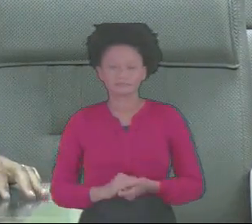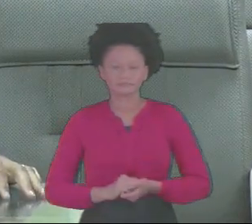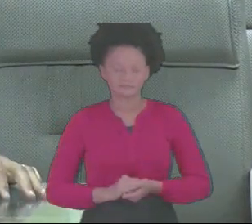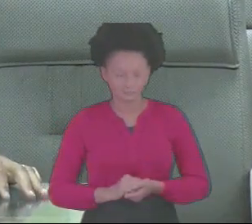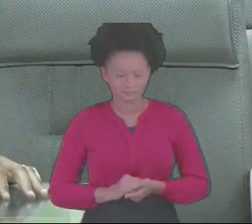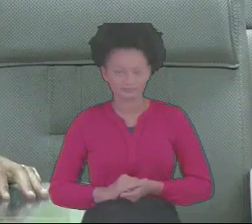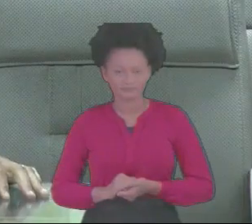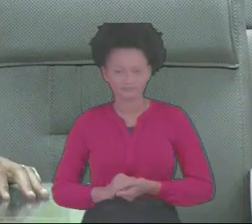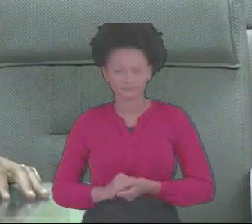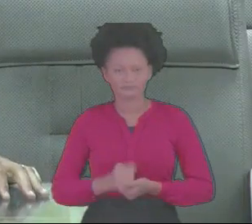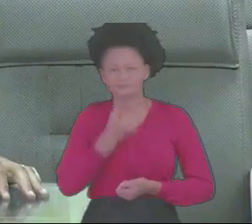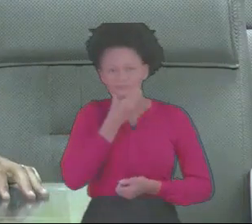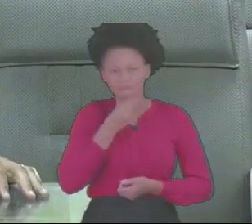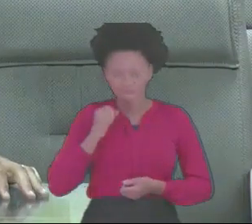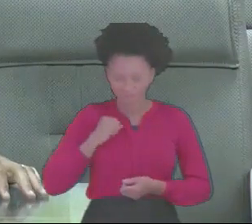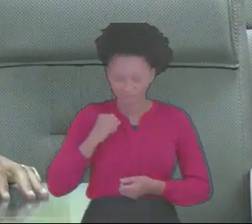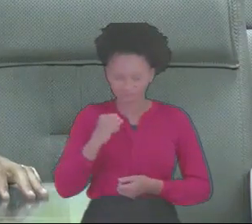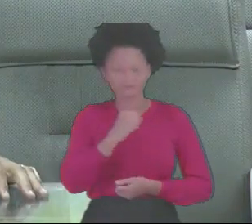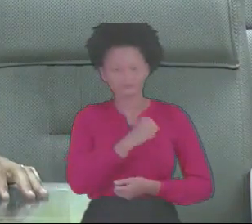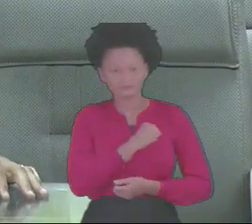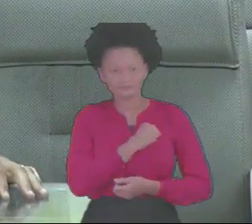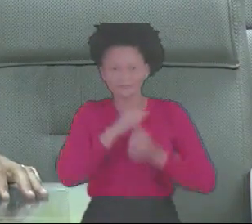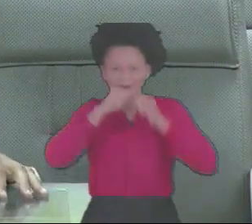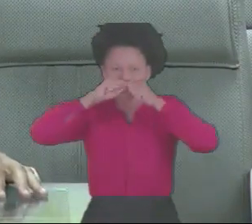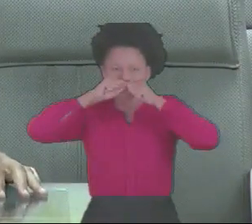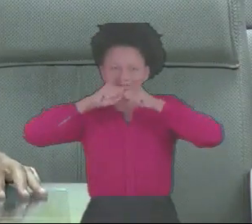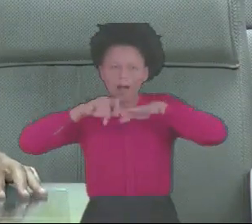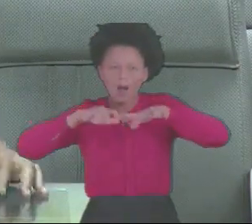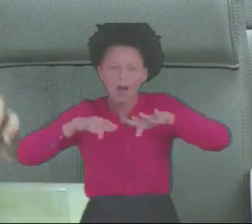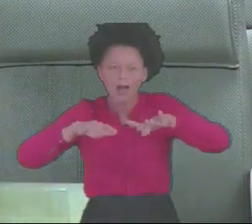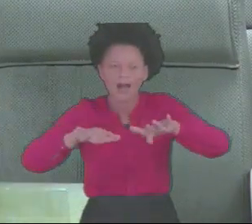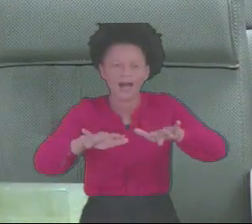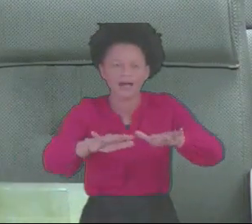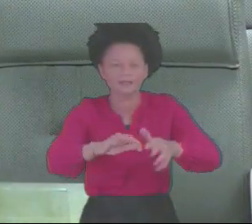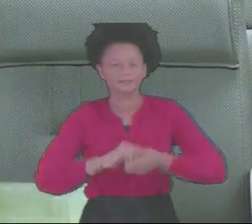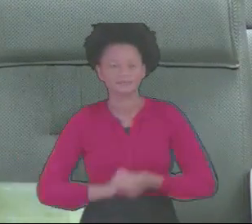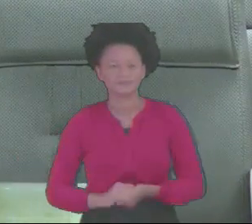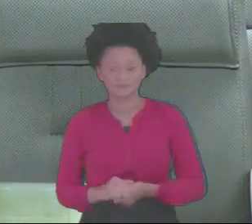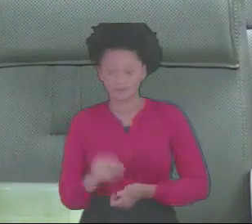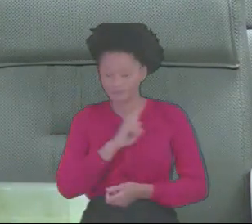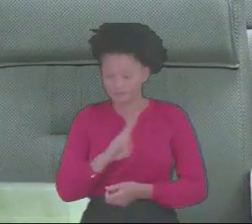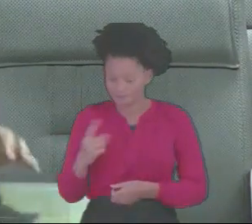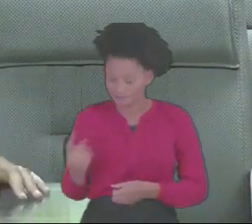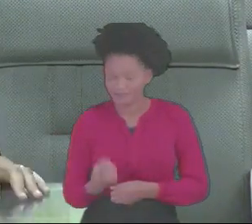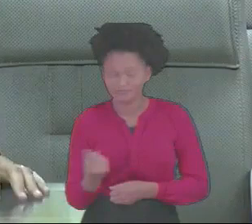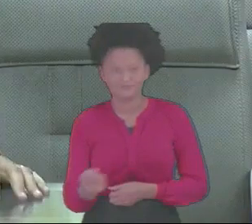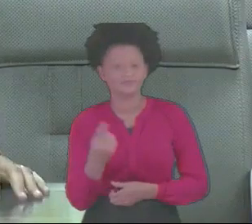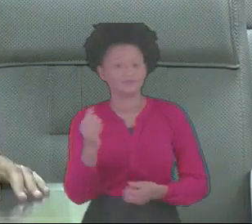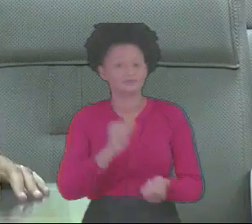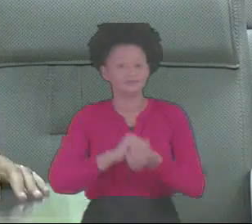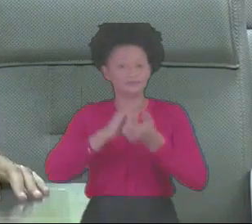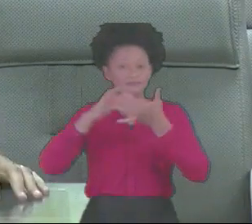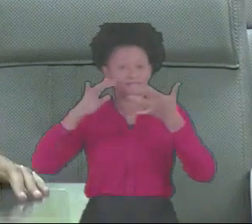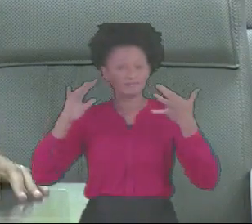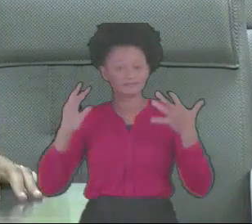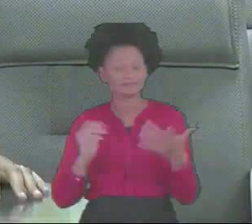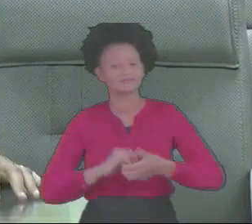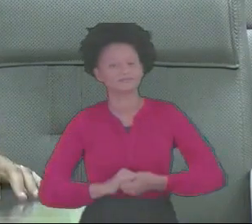Samuel alastrasse Oi e o nome do a Terra no é glorificado